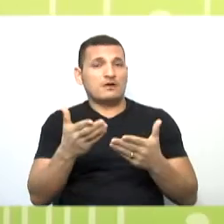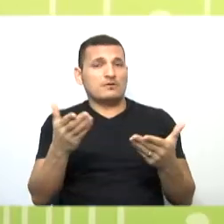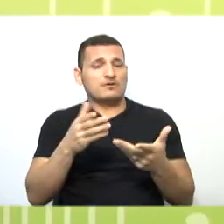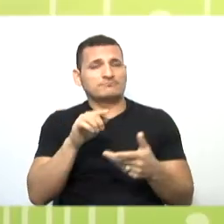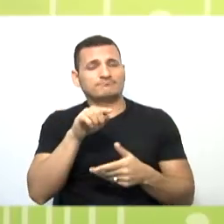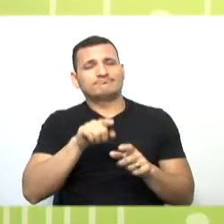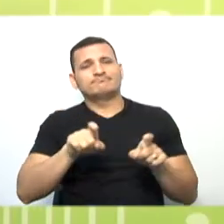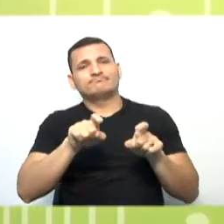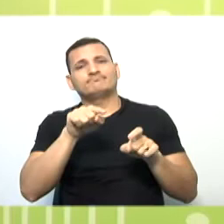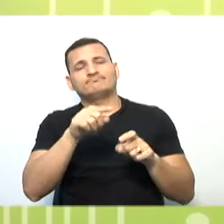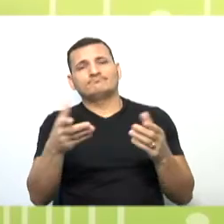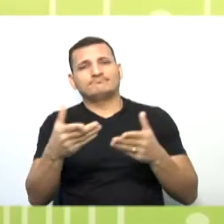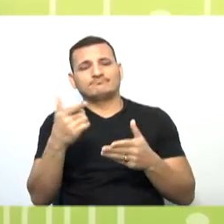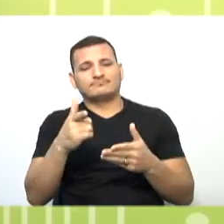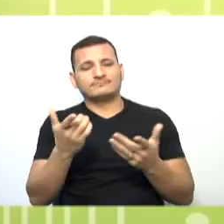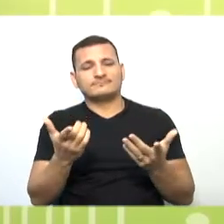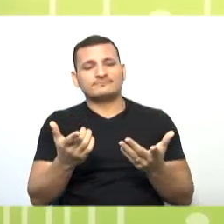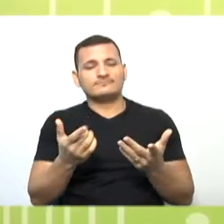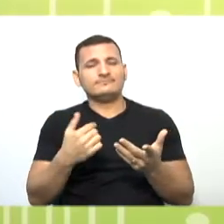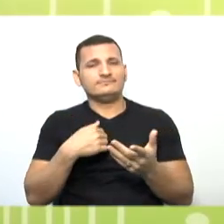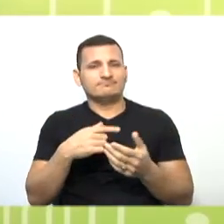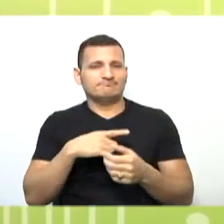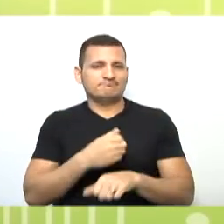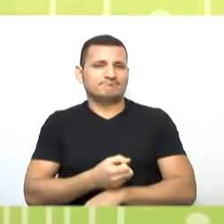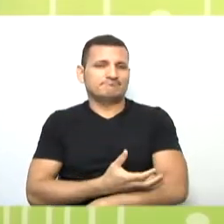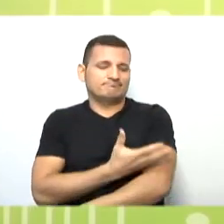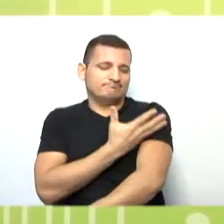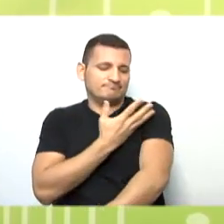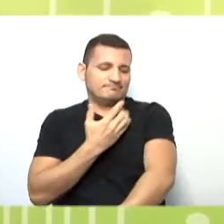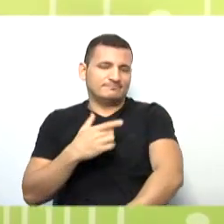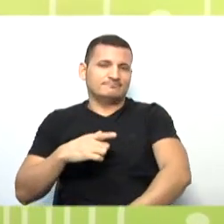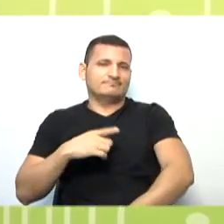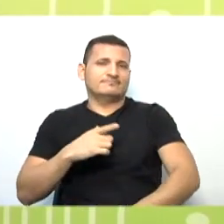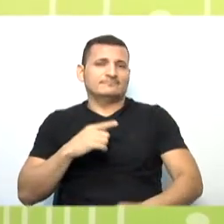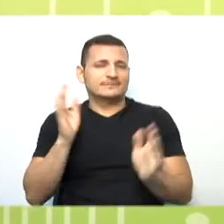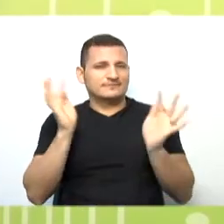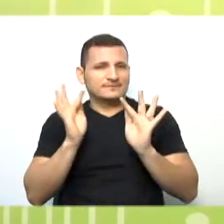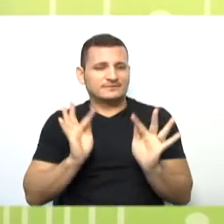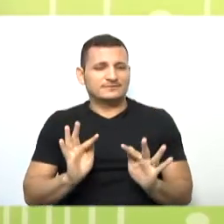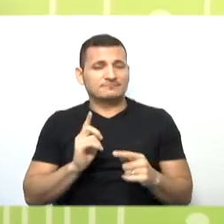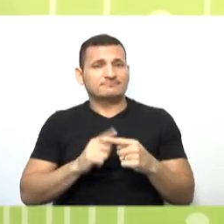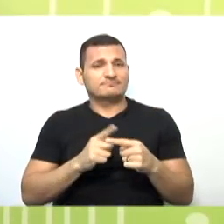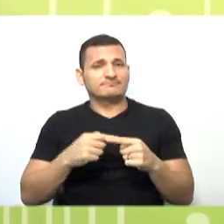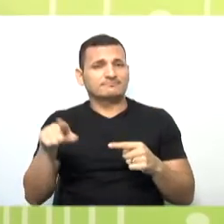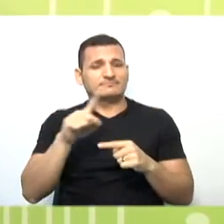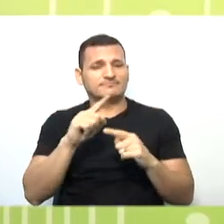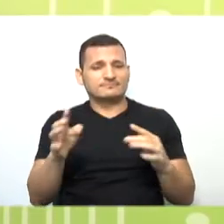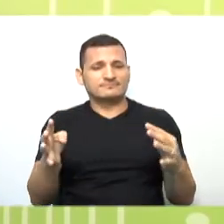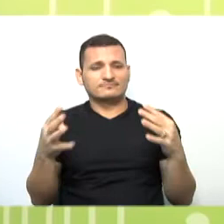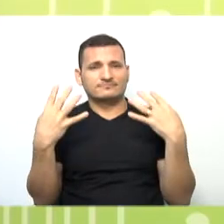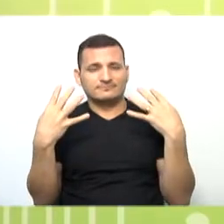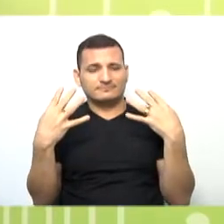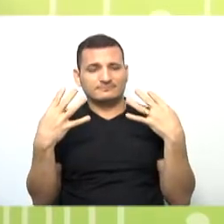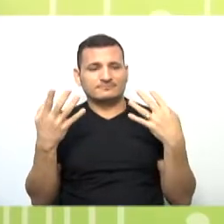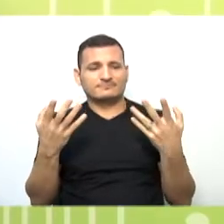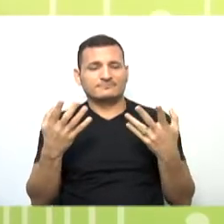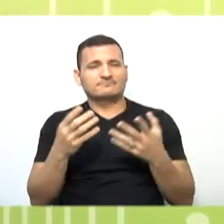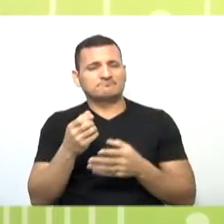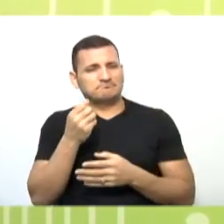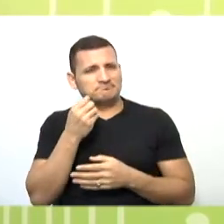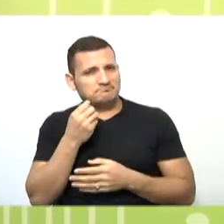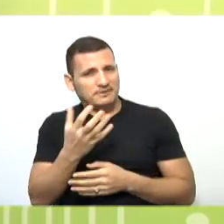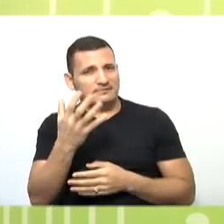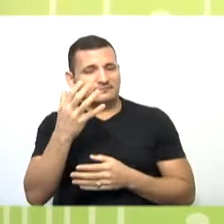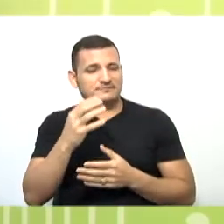aí. Então, isso me deixa arrepiada, feliz, porque vocês estão prestando atenção, cara. Isso aí, muito